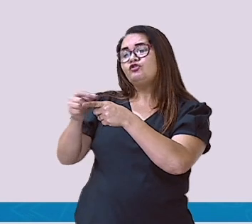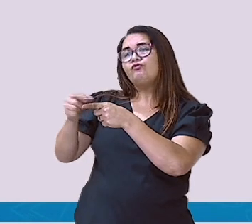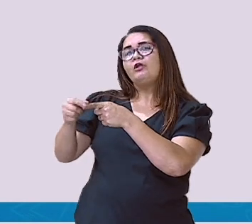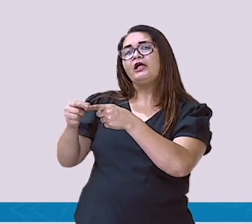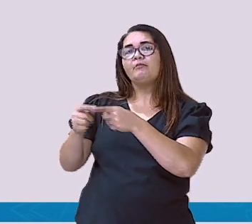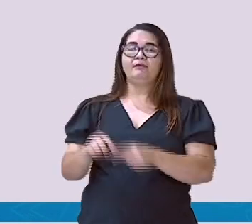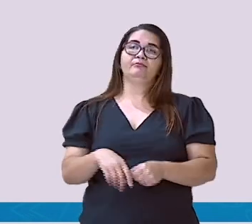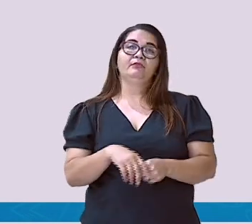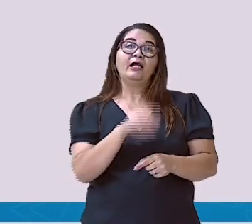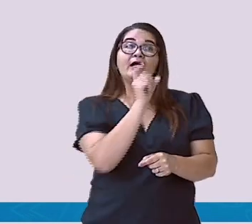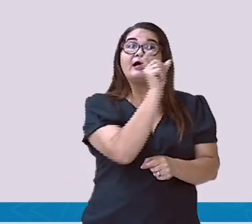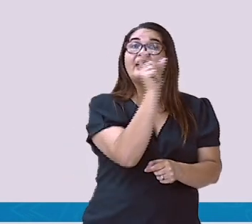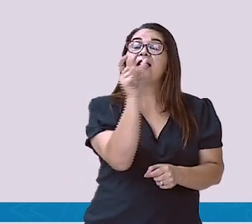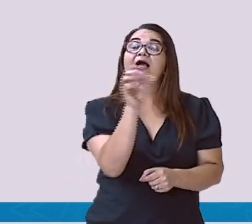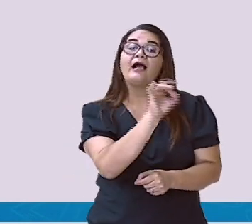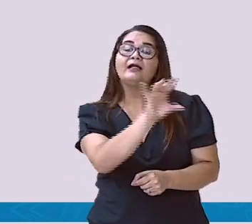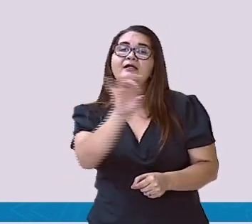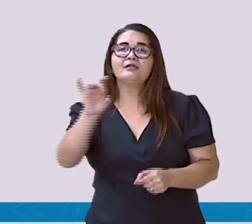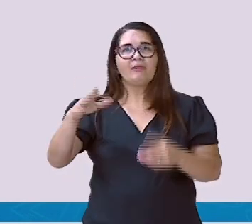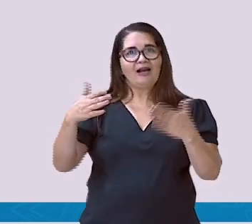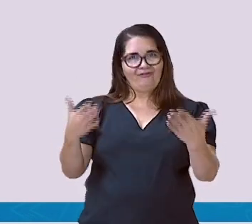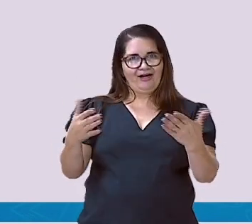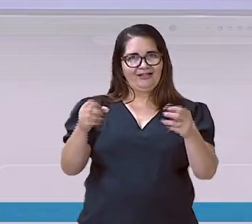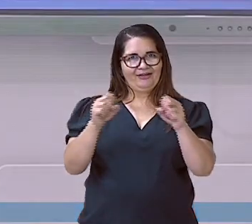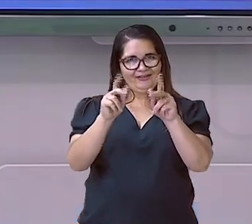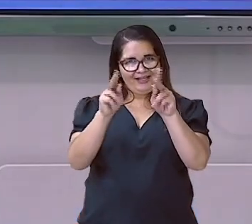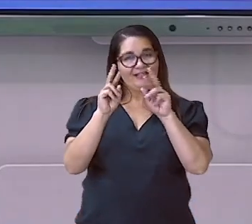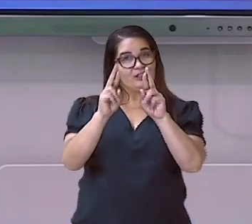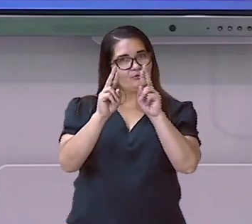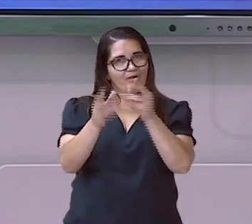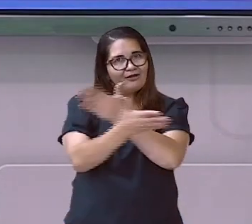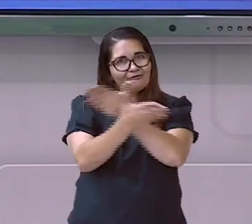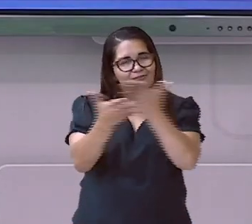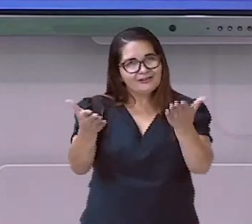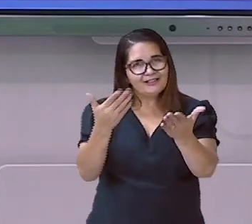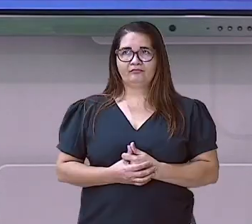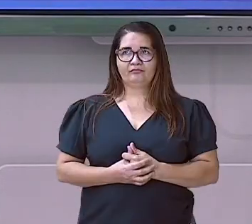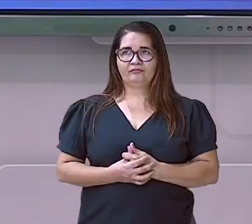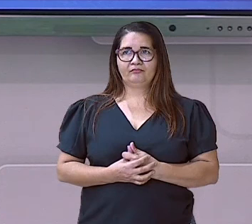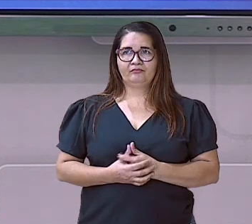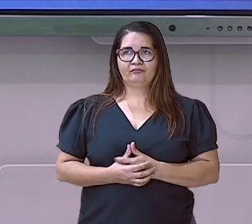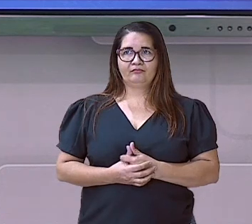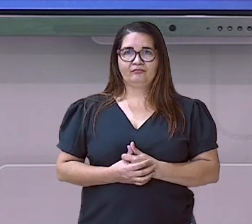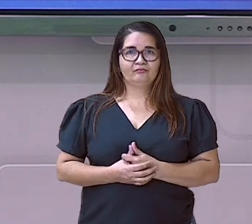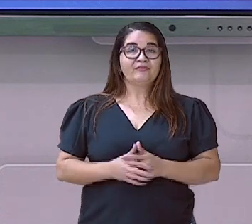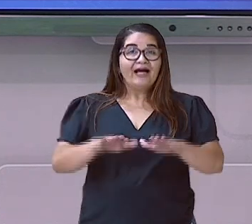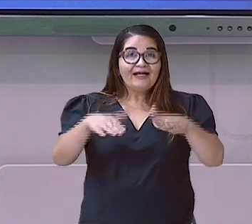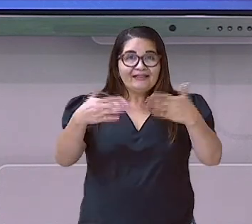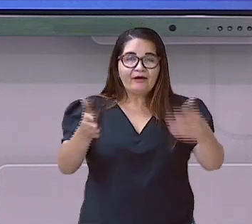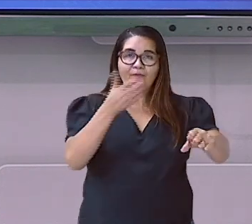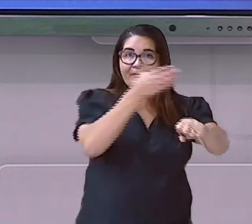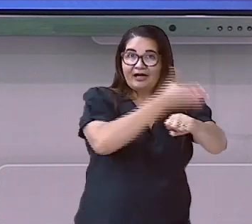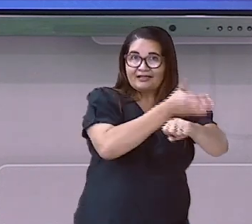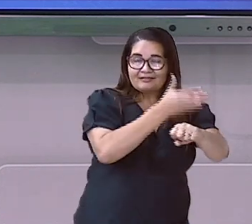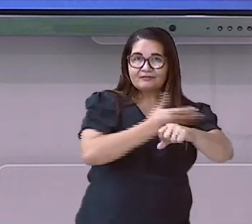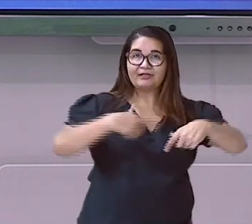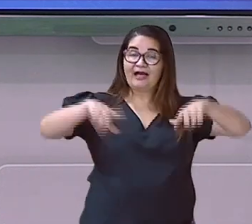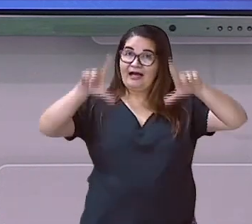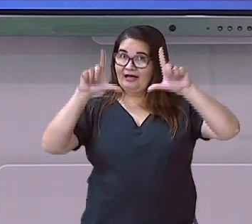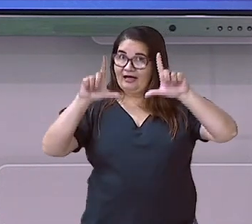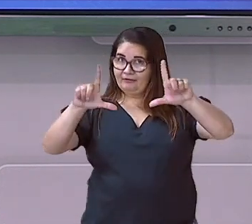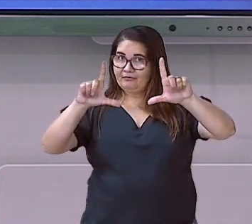palavra dessa tem. Espero vocês na próxima aula. Por hoje é só. E para acessar nossas